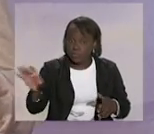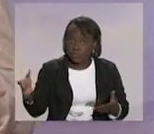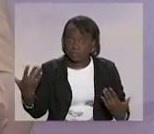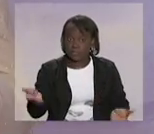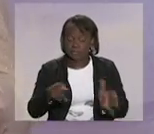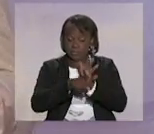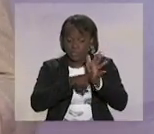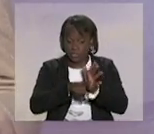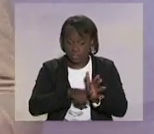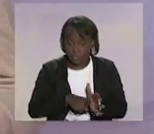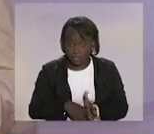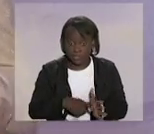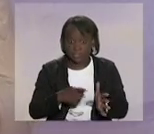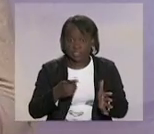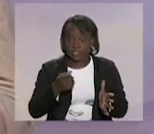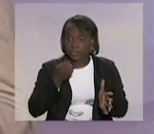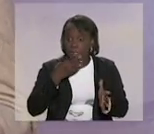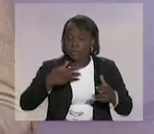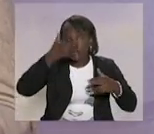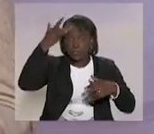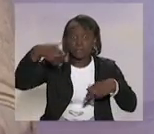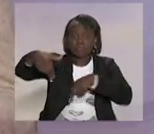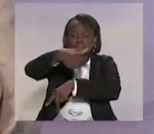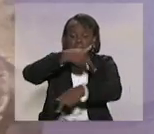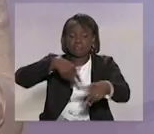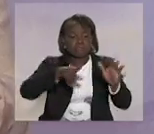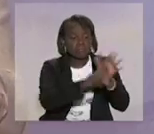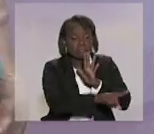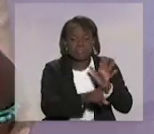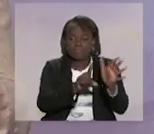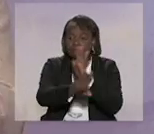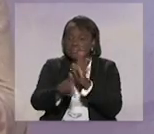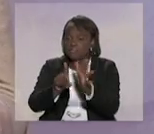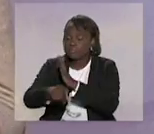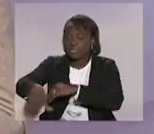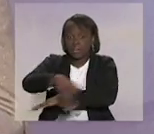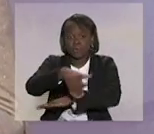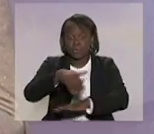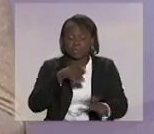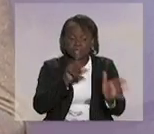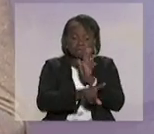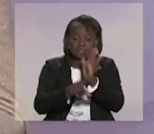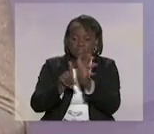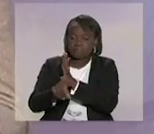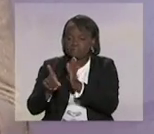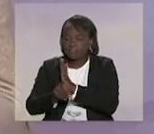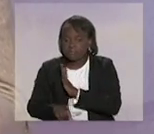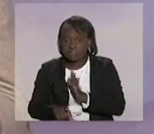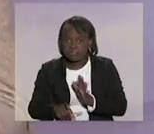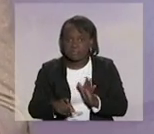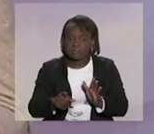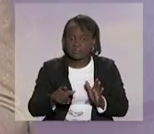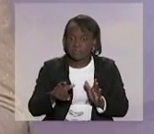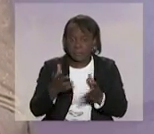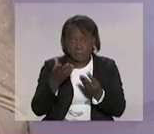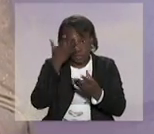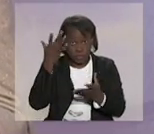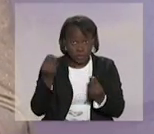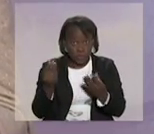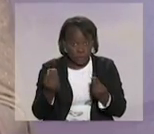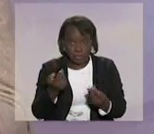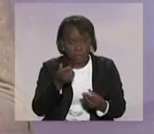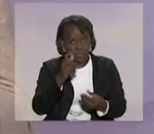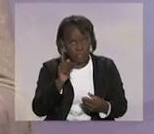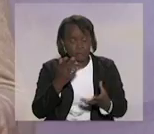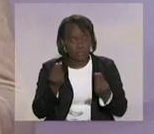essas pesquisas, né, foi uma pesquisa de fluxo. Você entrevistava as pessoas na rua, né, e com uma boa amostra. Então você